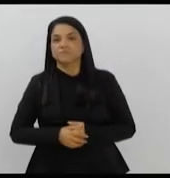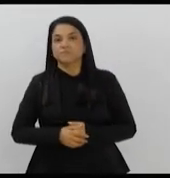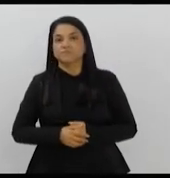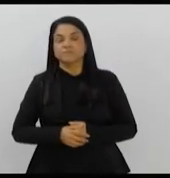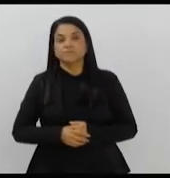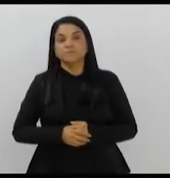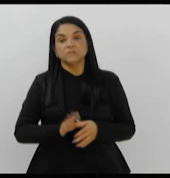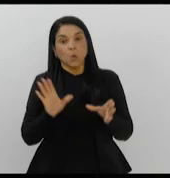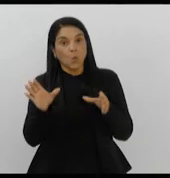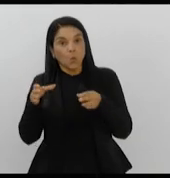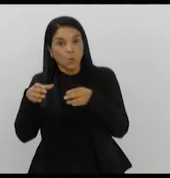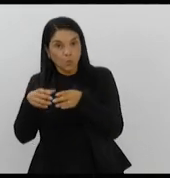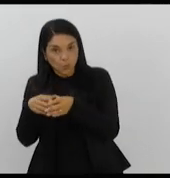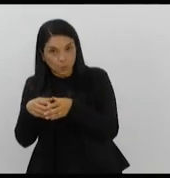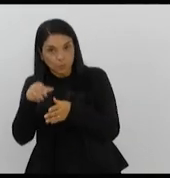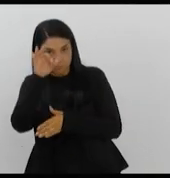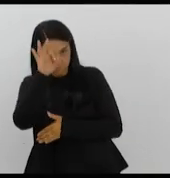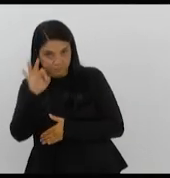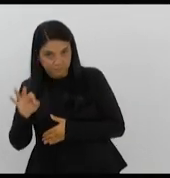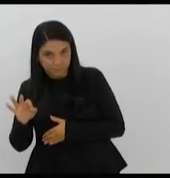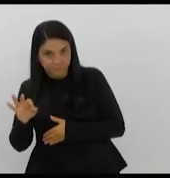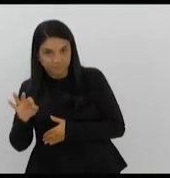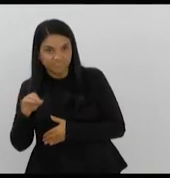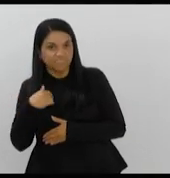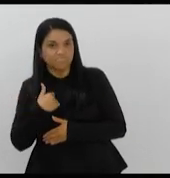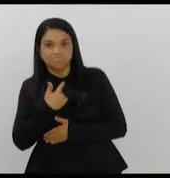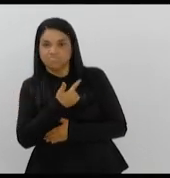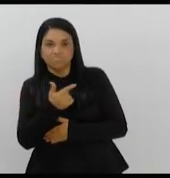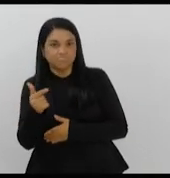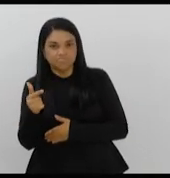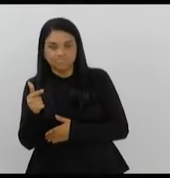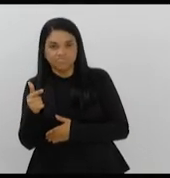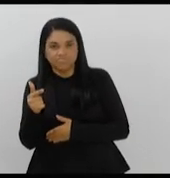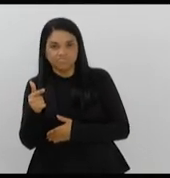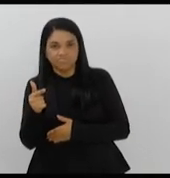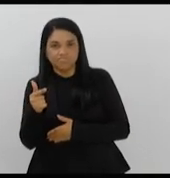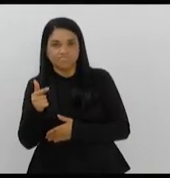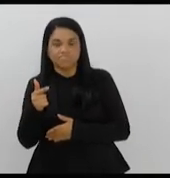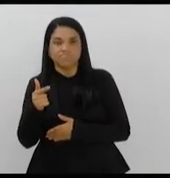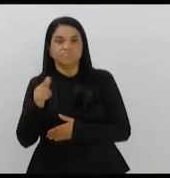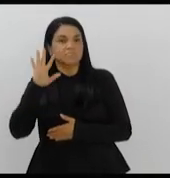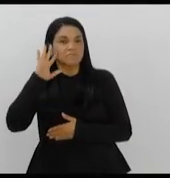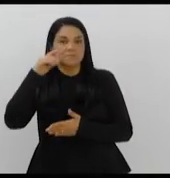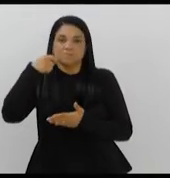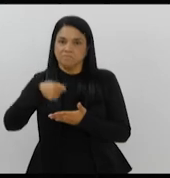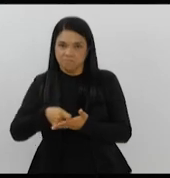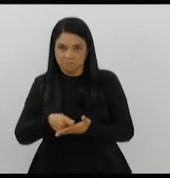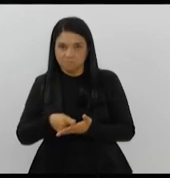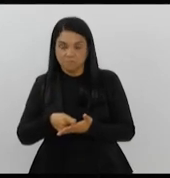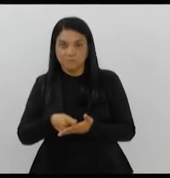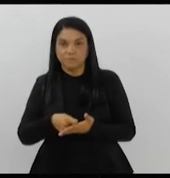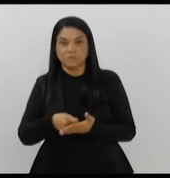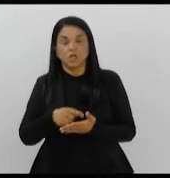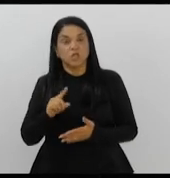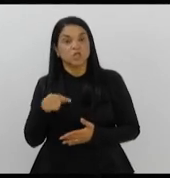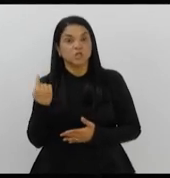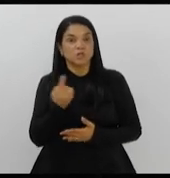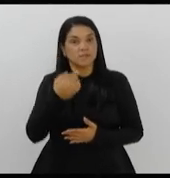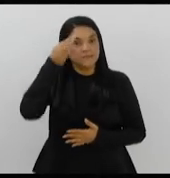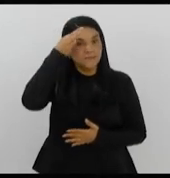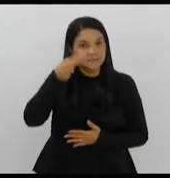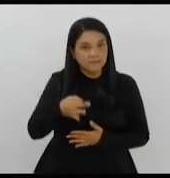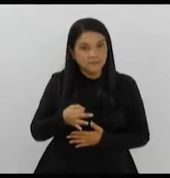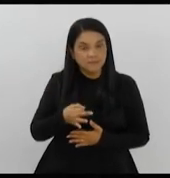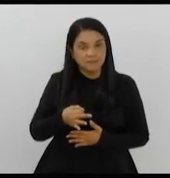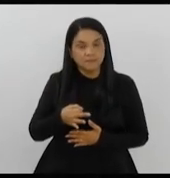tem outros tantos que não tiveram a mesma felicidade de decisão. Entendemos nós que